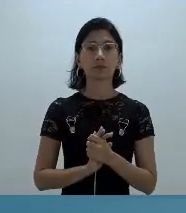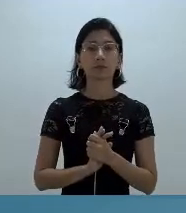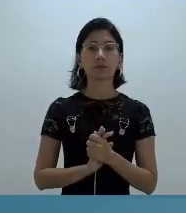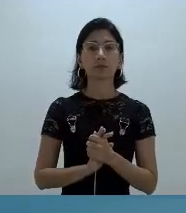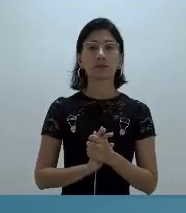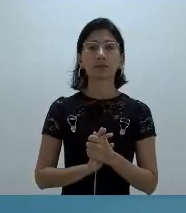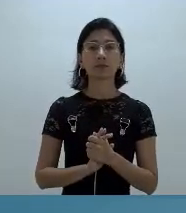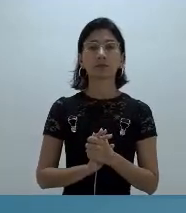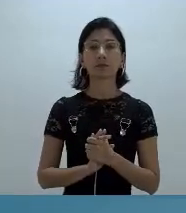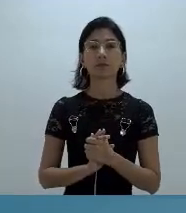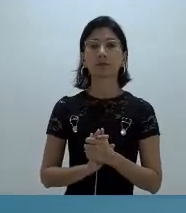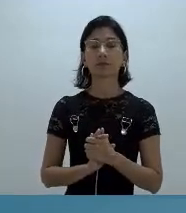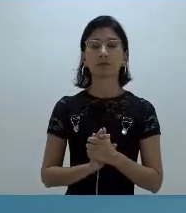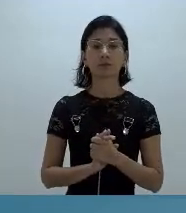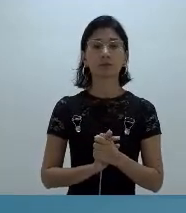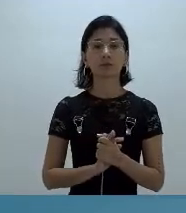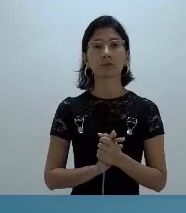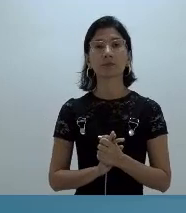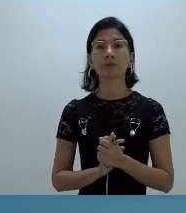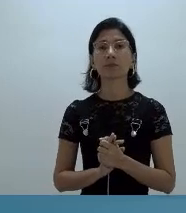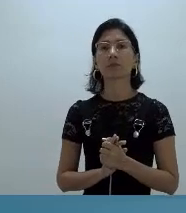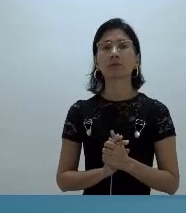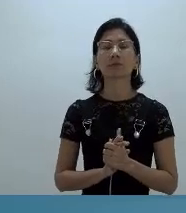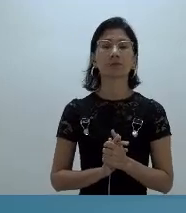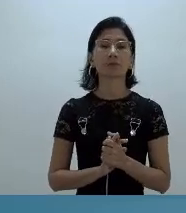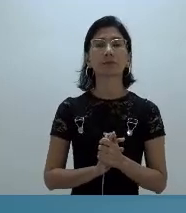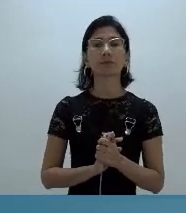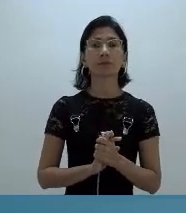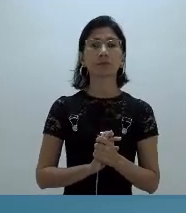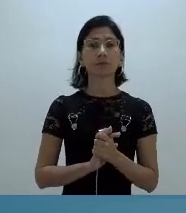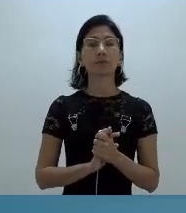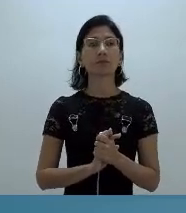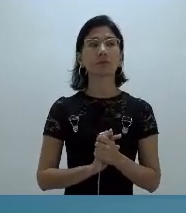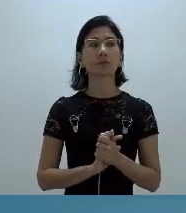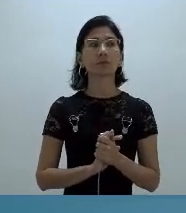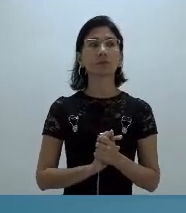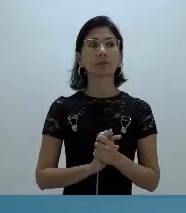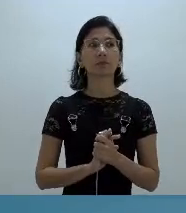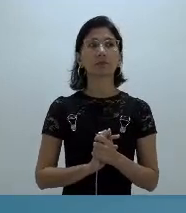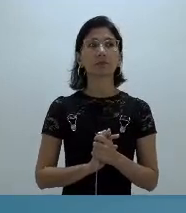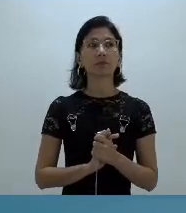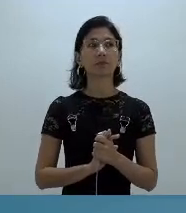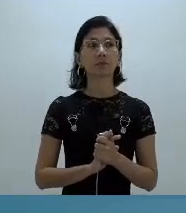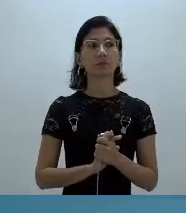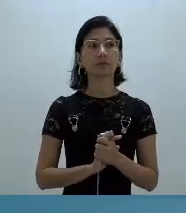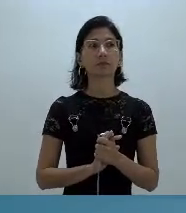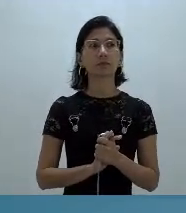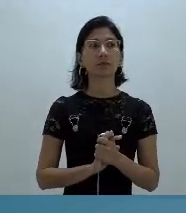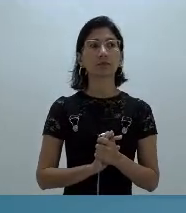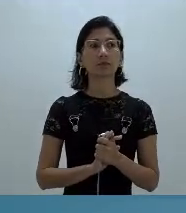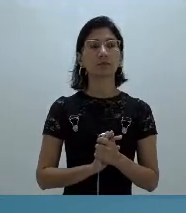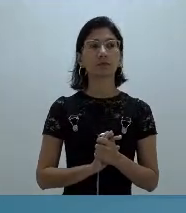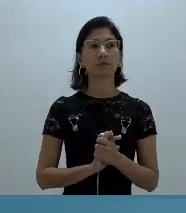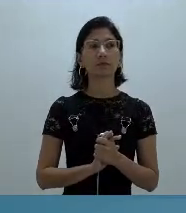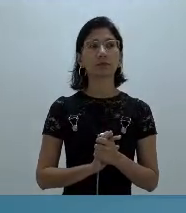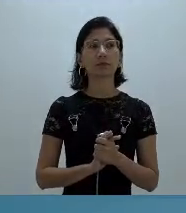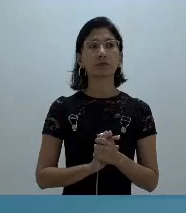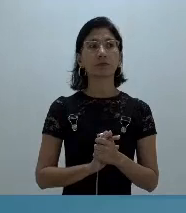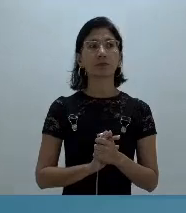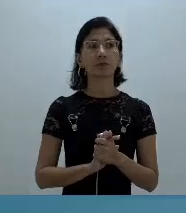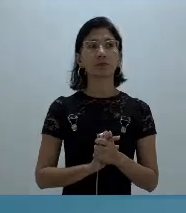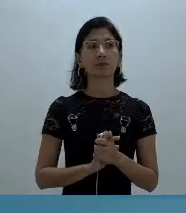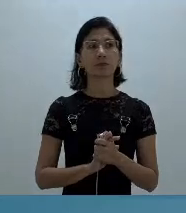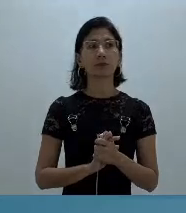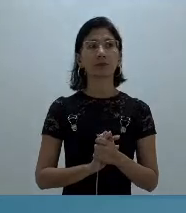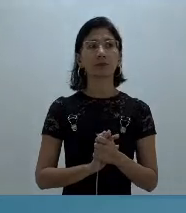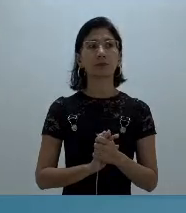da distinção. Veja, como o voto da relatora